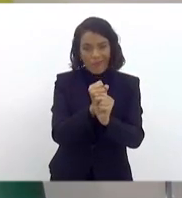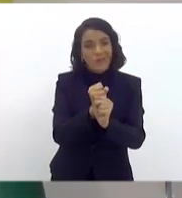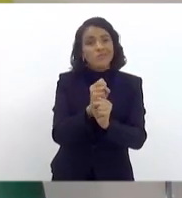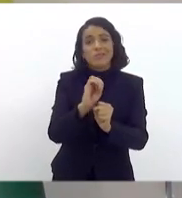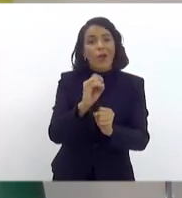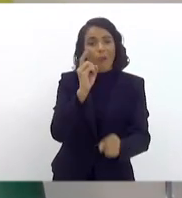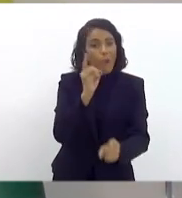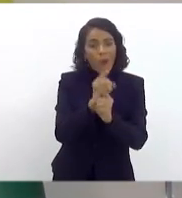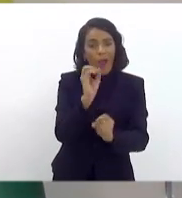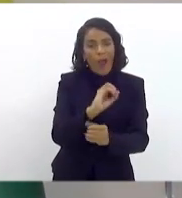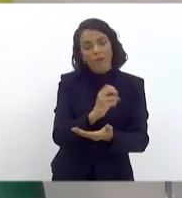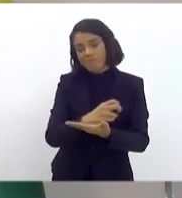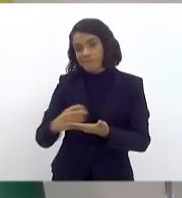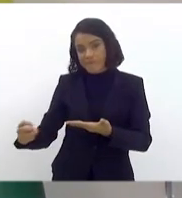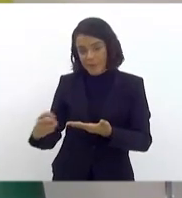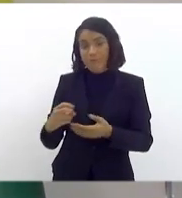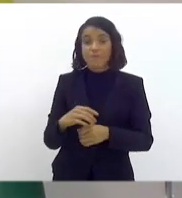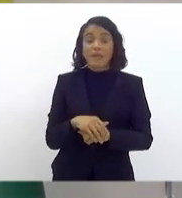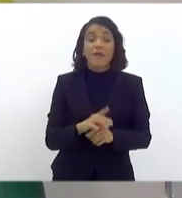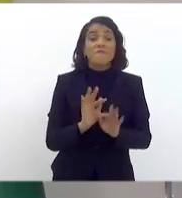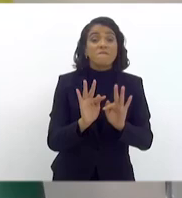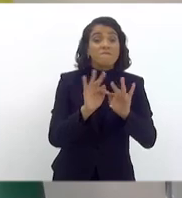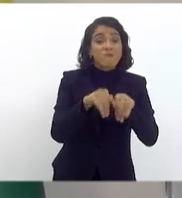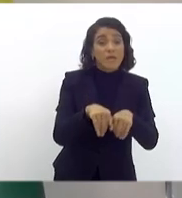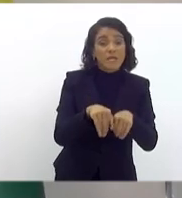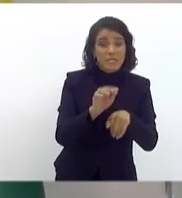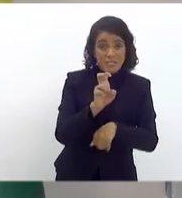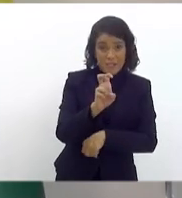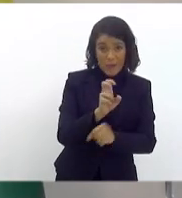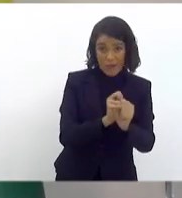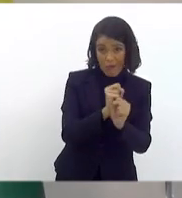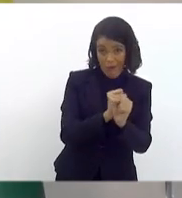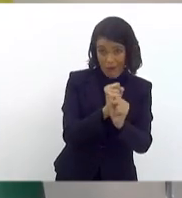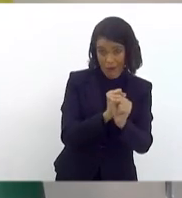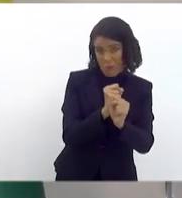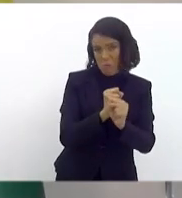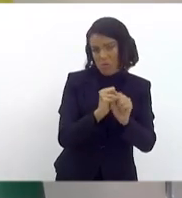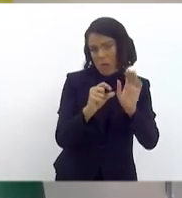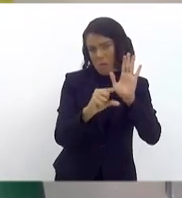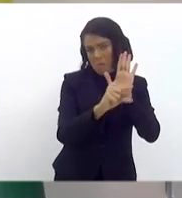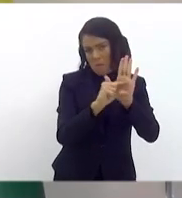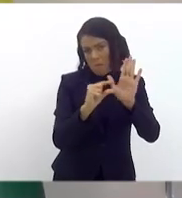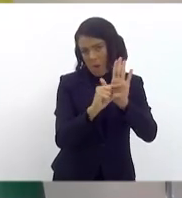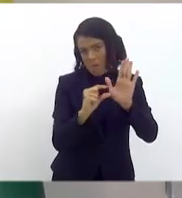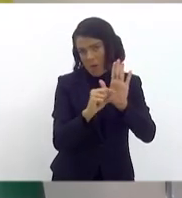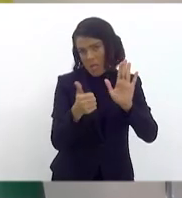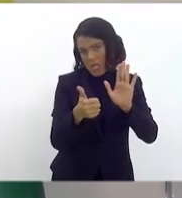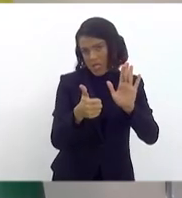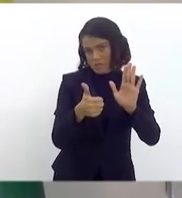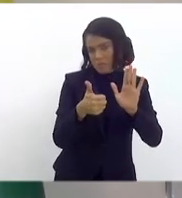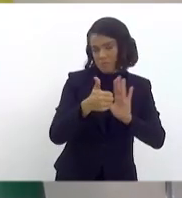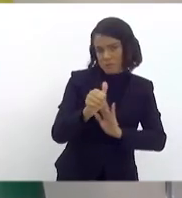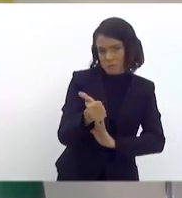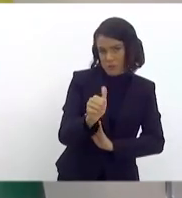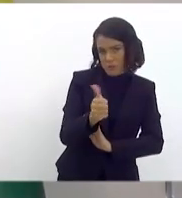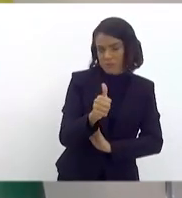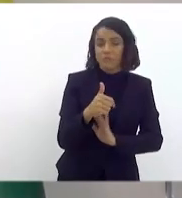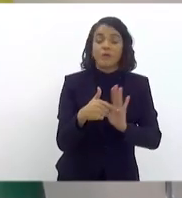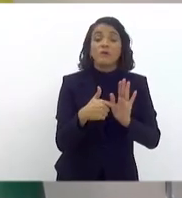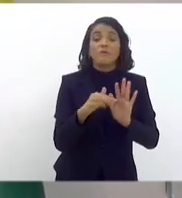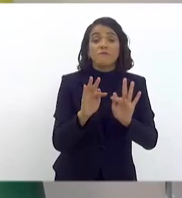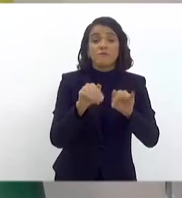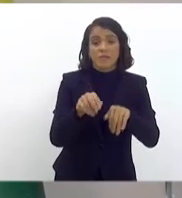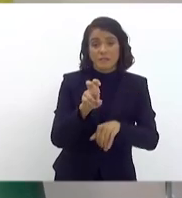cai, então, no prazo da prescrição. Fim do período de 5 anos, no parágrafo seguinte, no 11º, fim do período